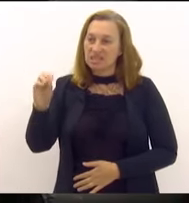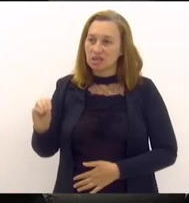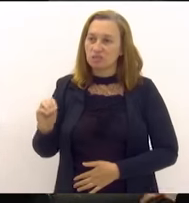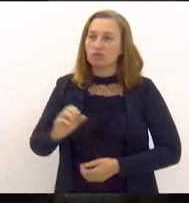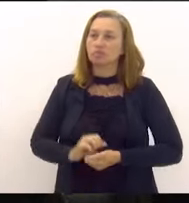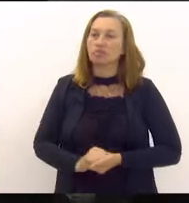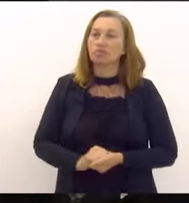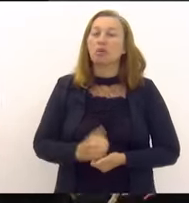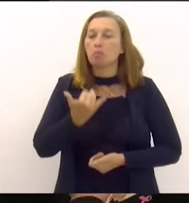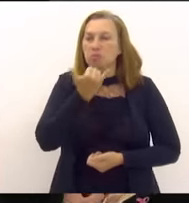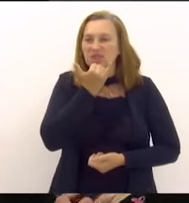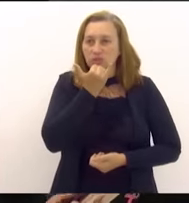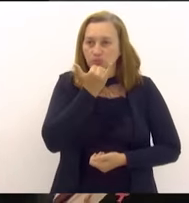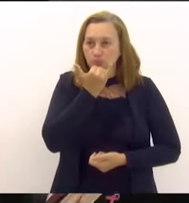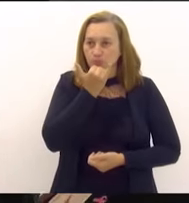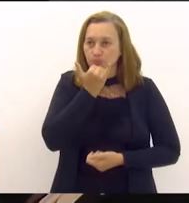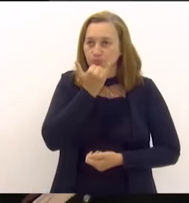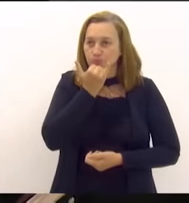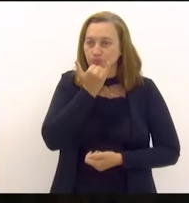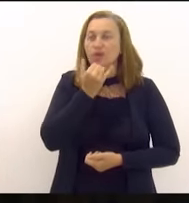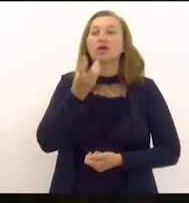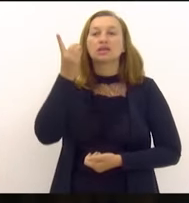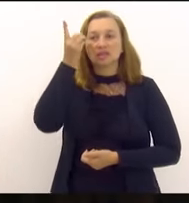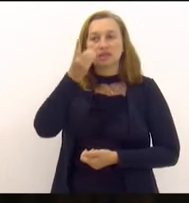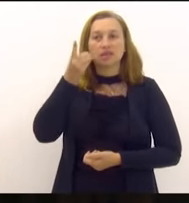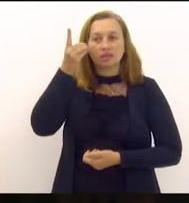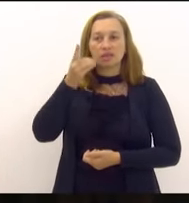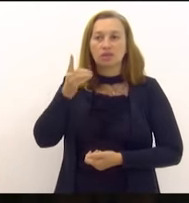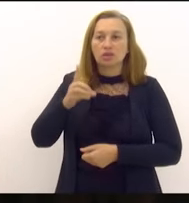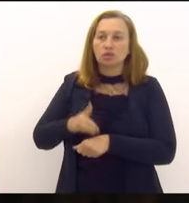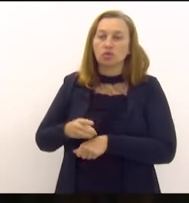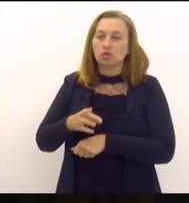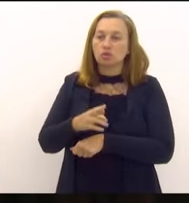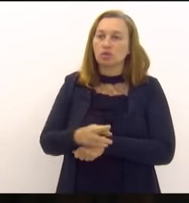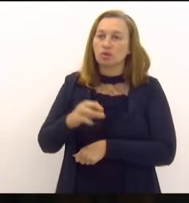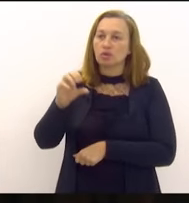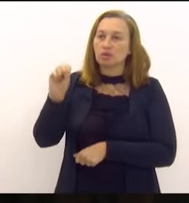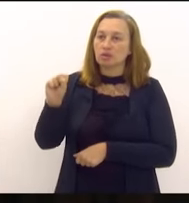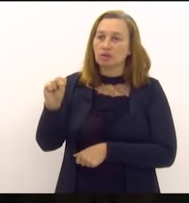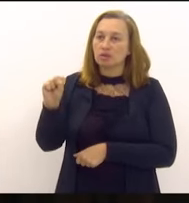Ah, perdão, deputado, perdão. Deputado doutor Serginho.